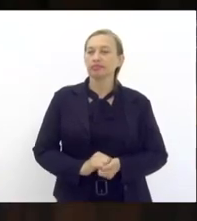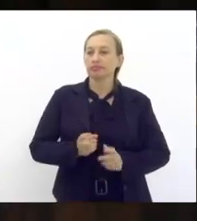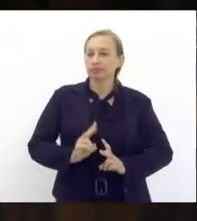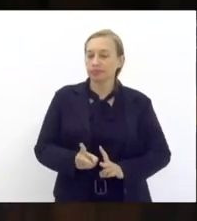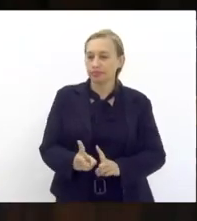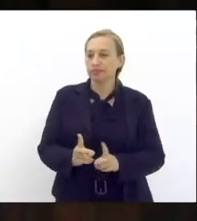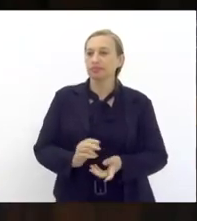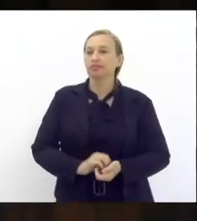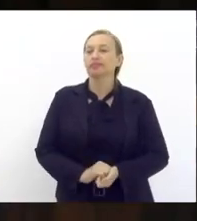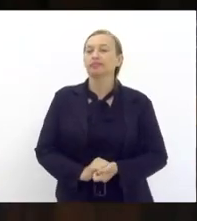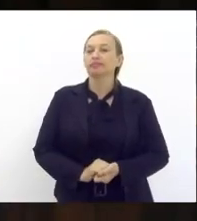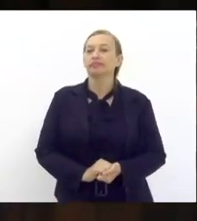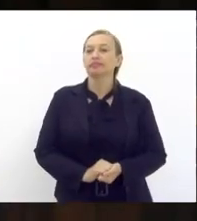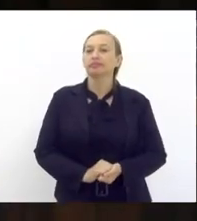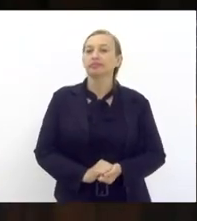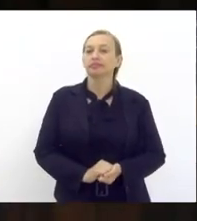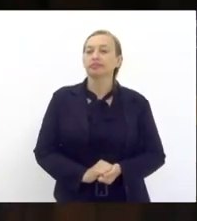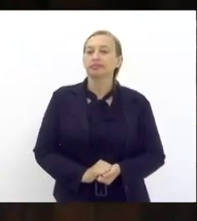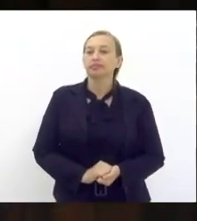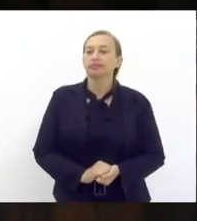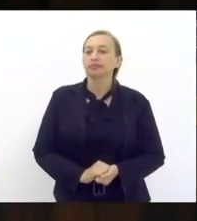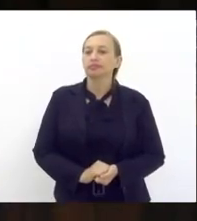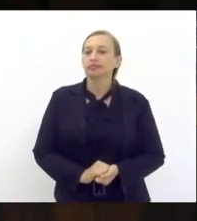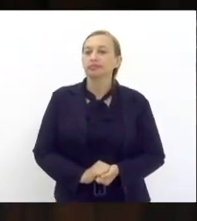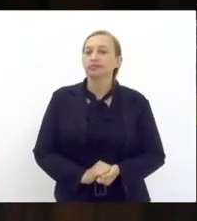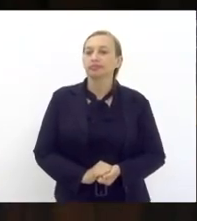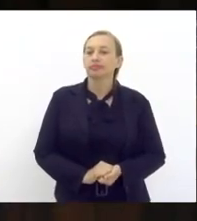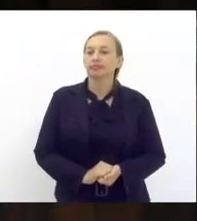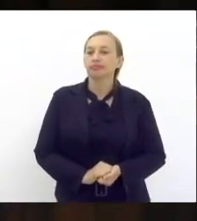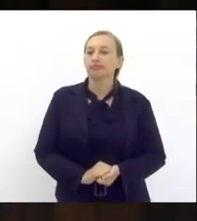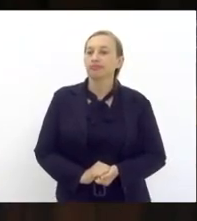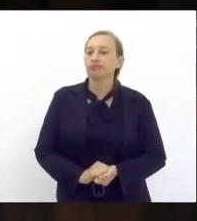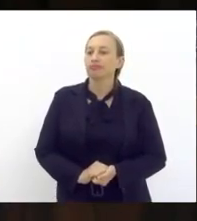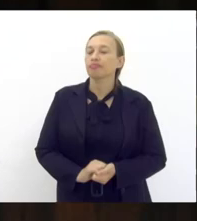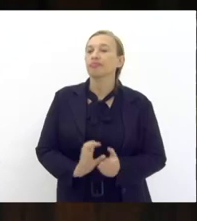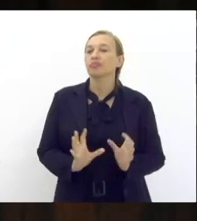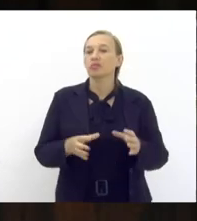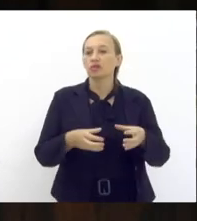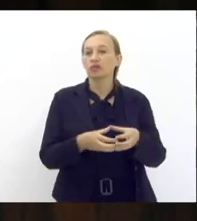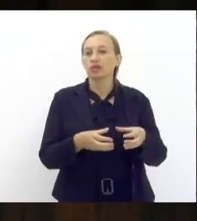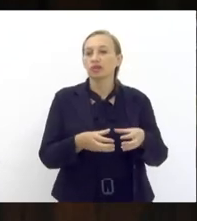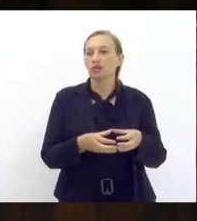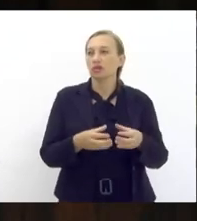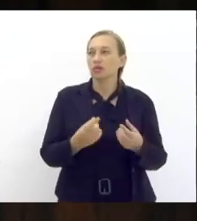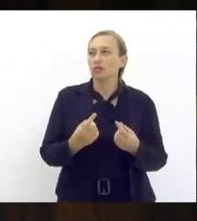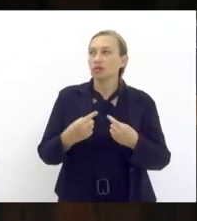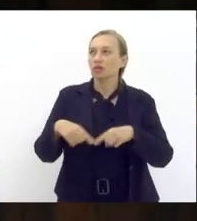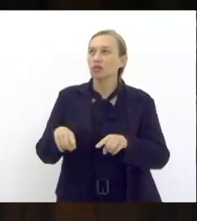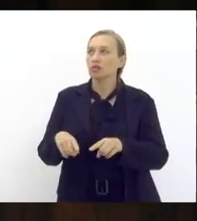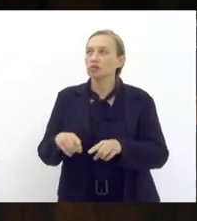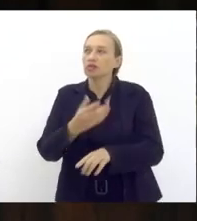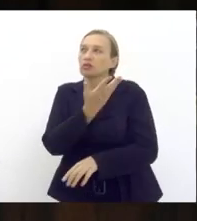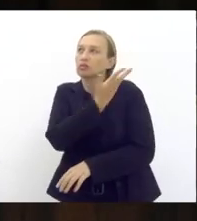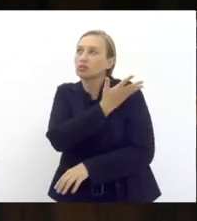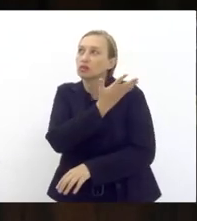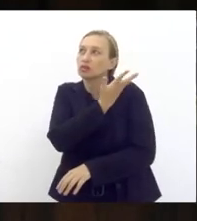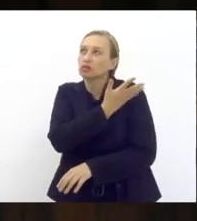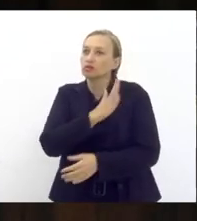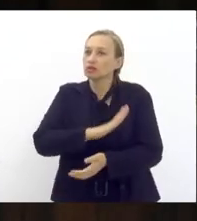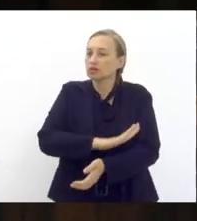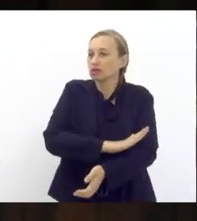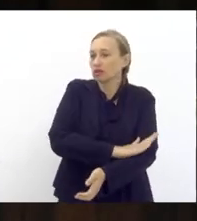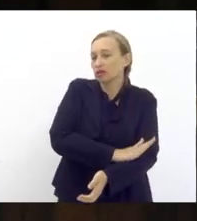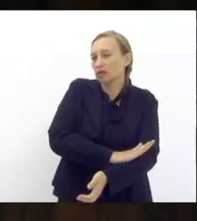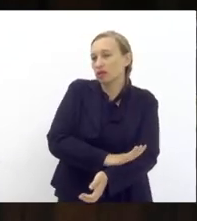frente. Chamar agora para proferir parecer a Comissão de Combate às Discriminações, Preconceitos de Raça,